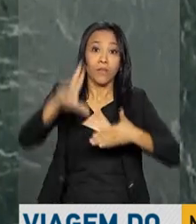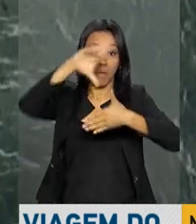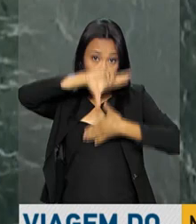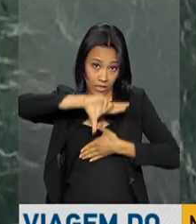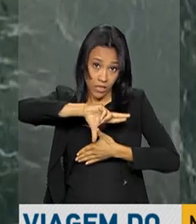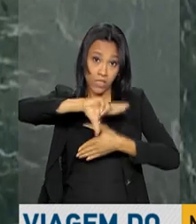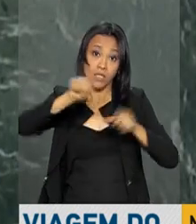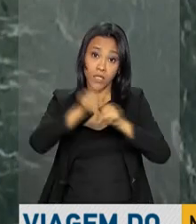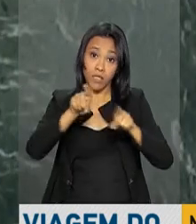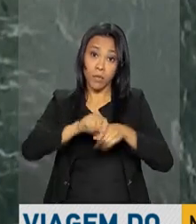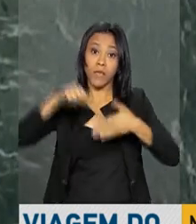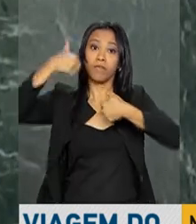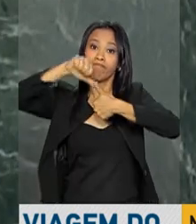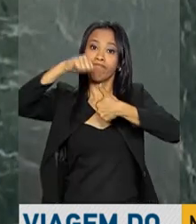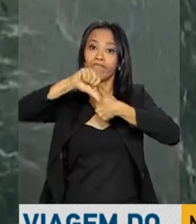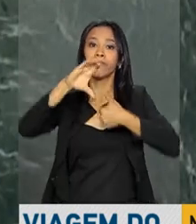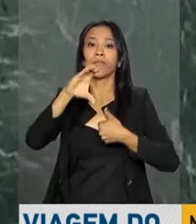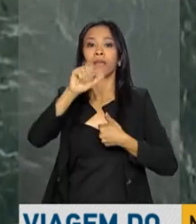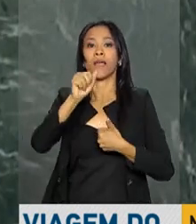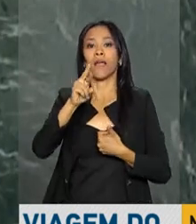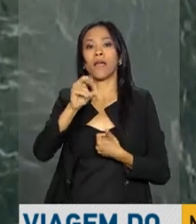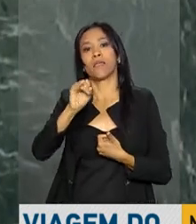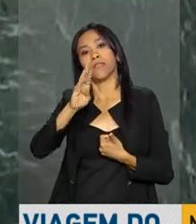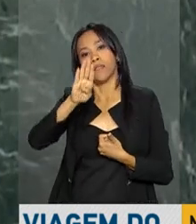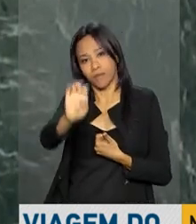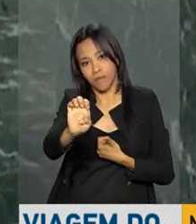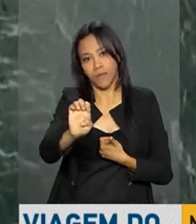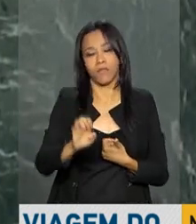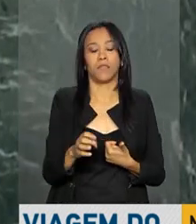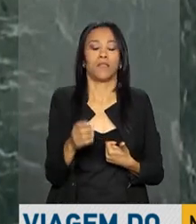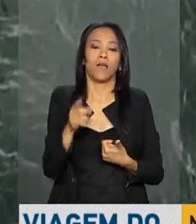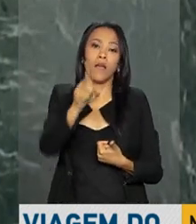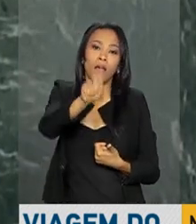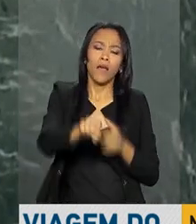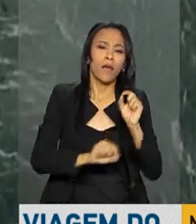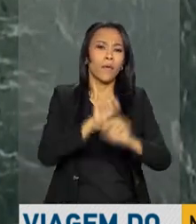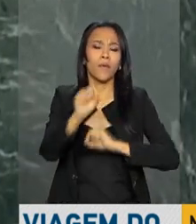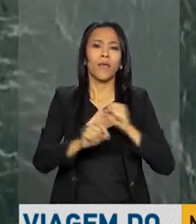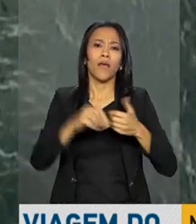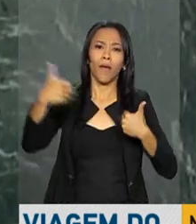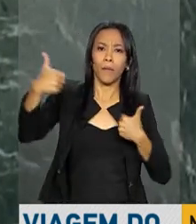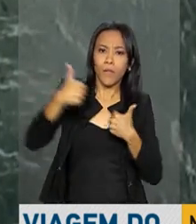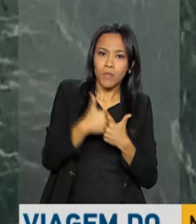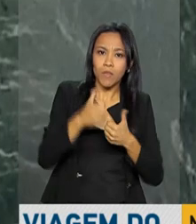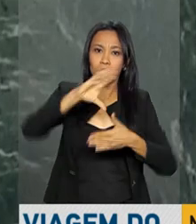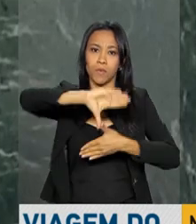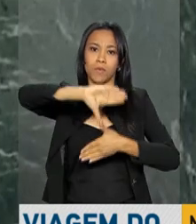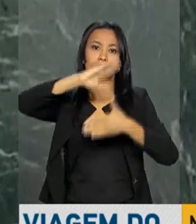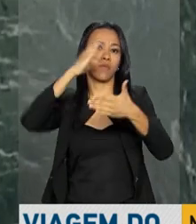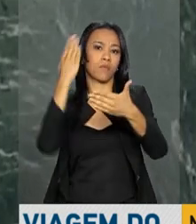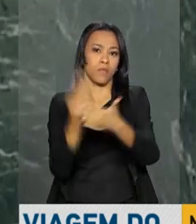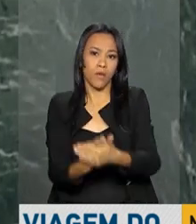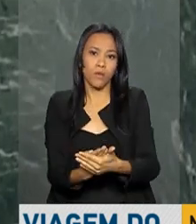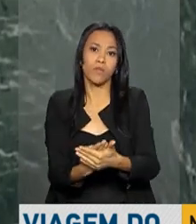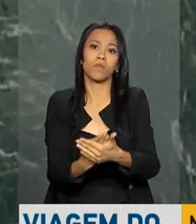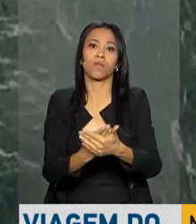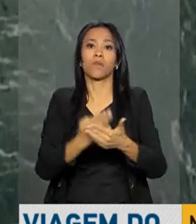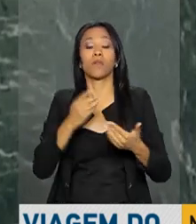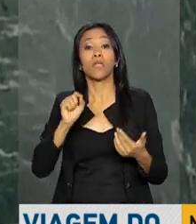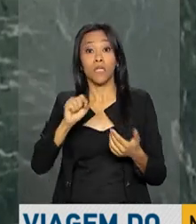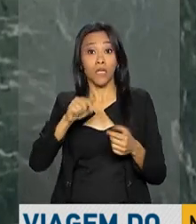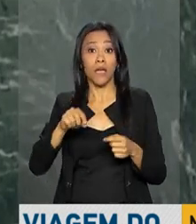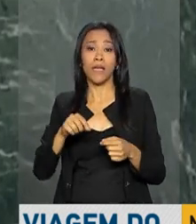Latina e no Caribe. Exemplo significativo é a aproximação entre o Mercosul e a Aliança